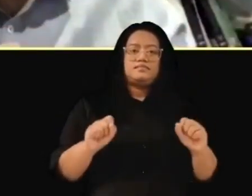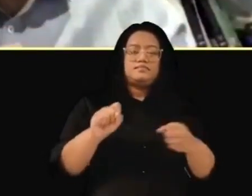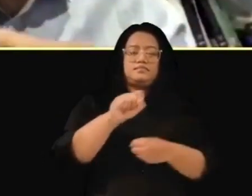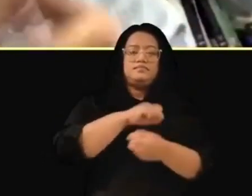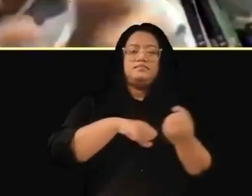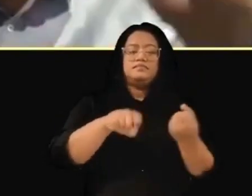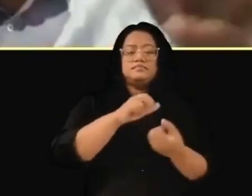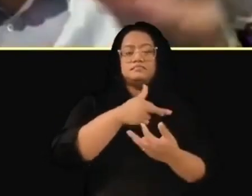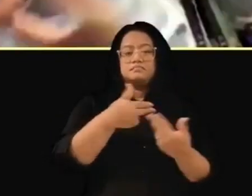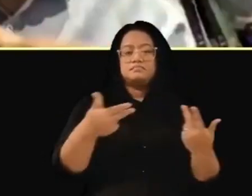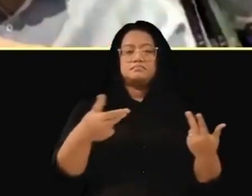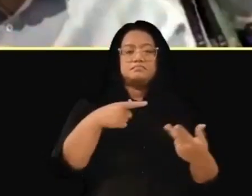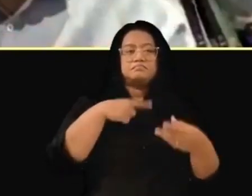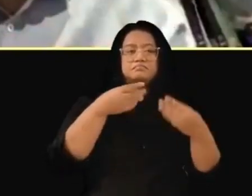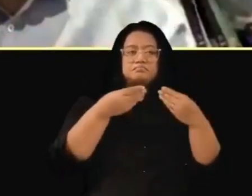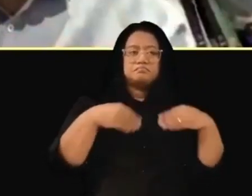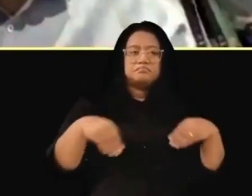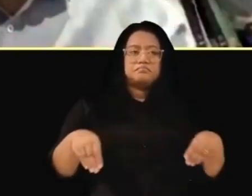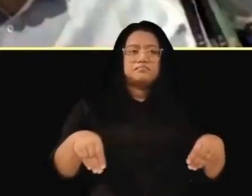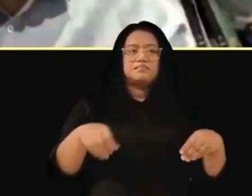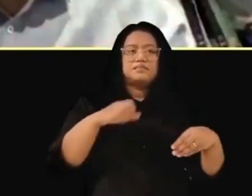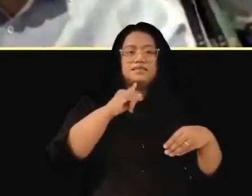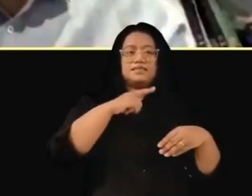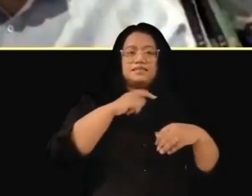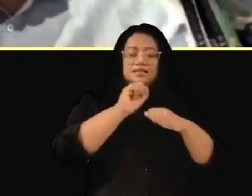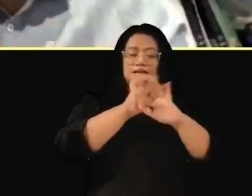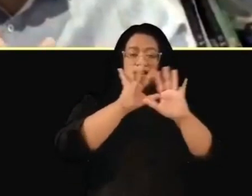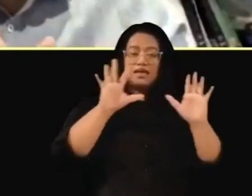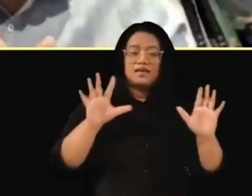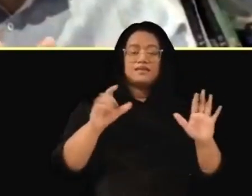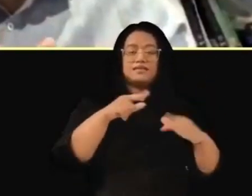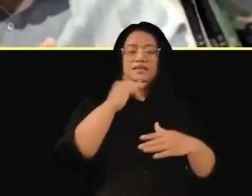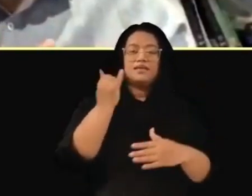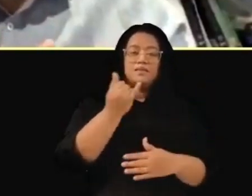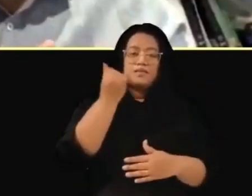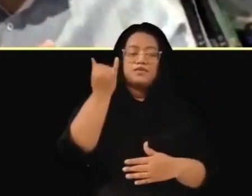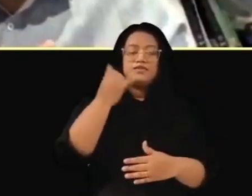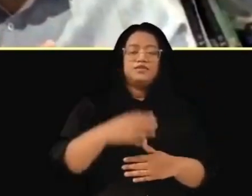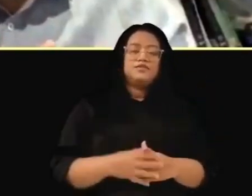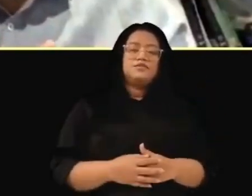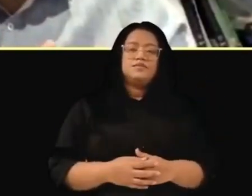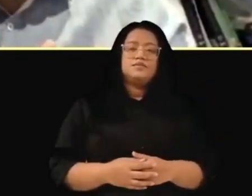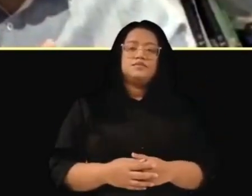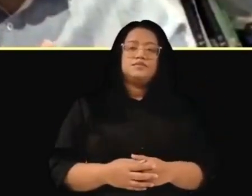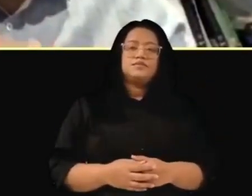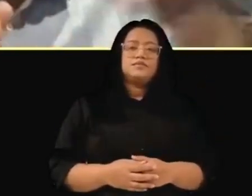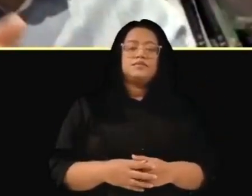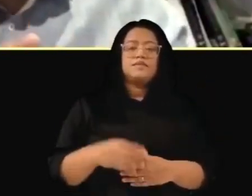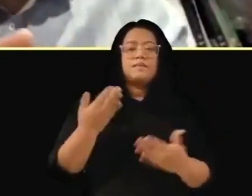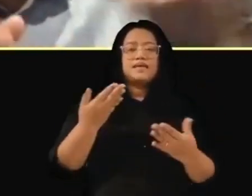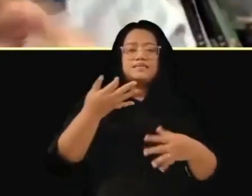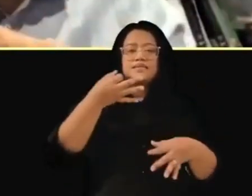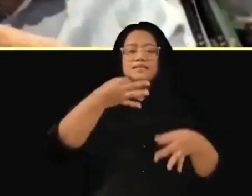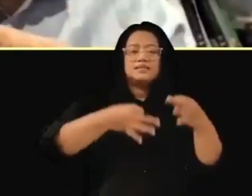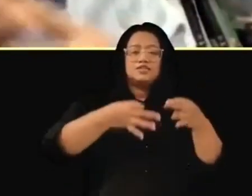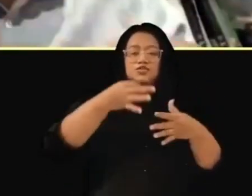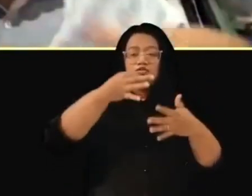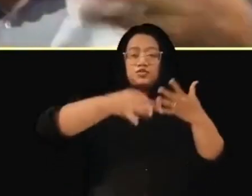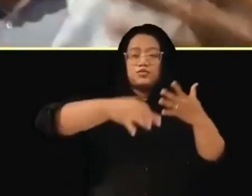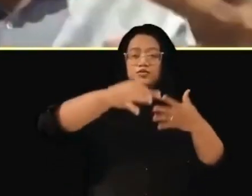pelos danos. Ter essa clareza já me parece algo importante. Agora, nós não temos, de fato, jurisprudência sobre os países